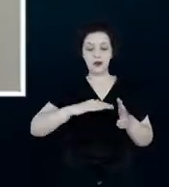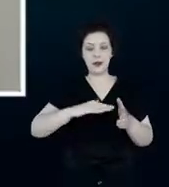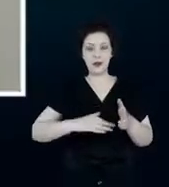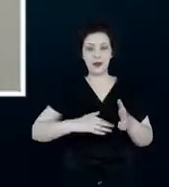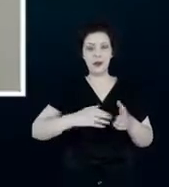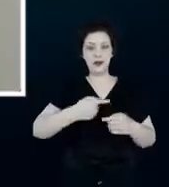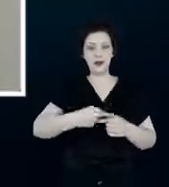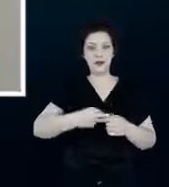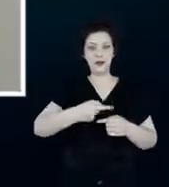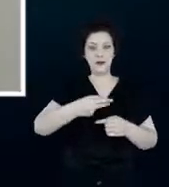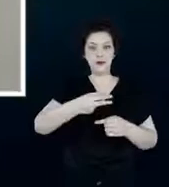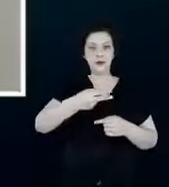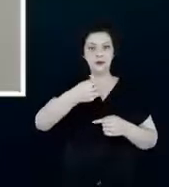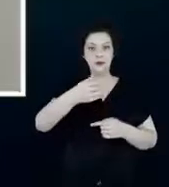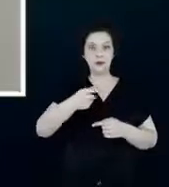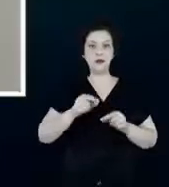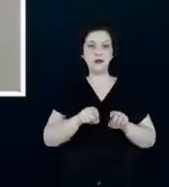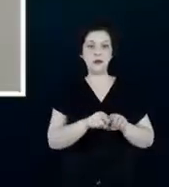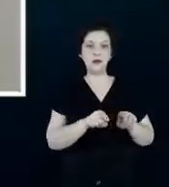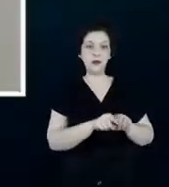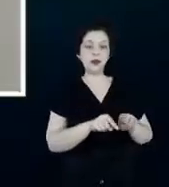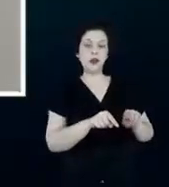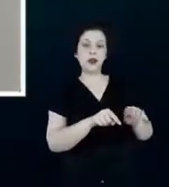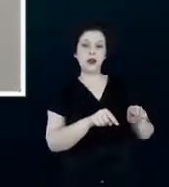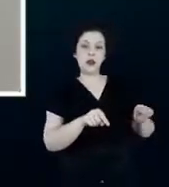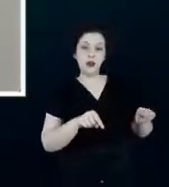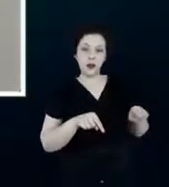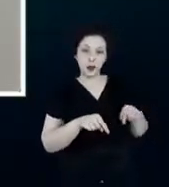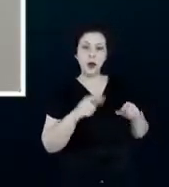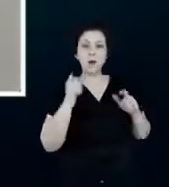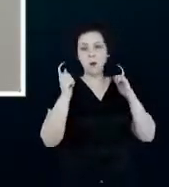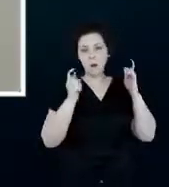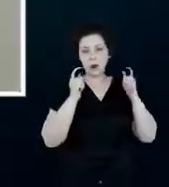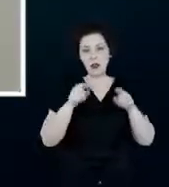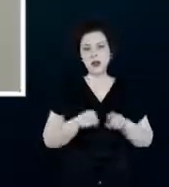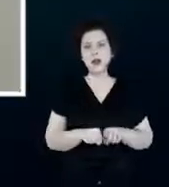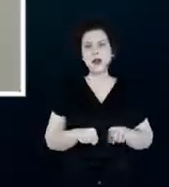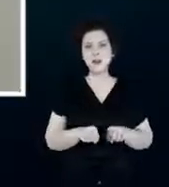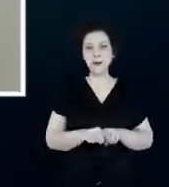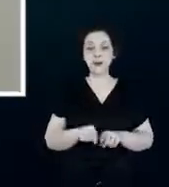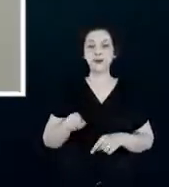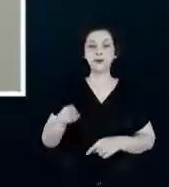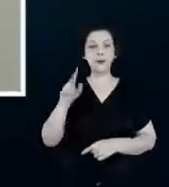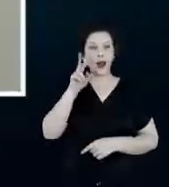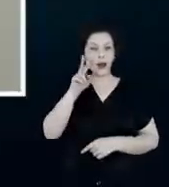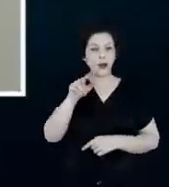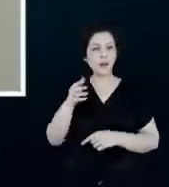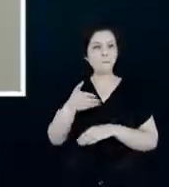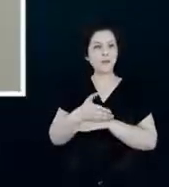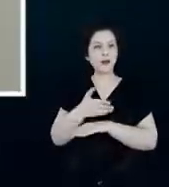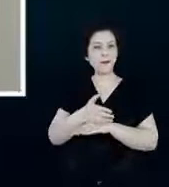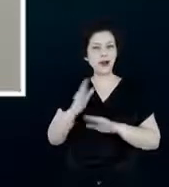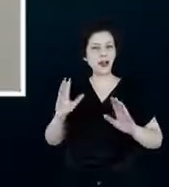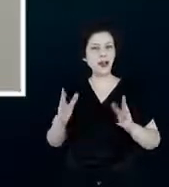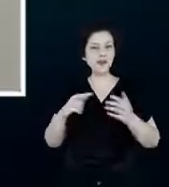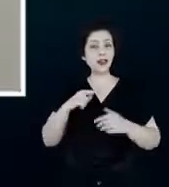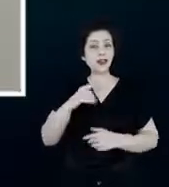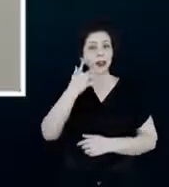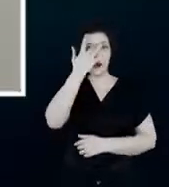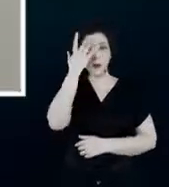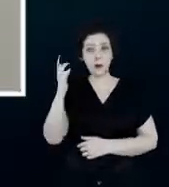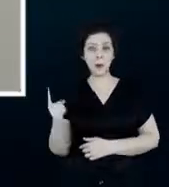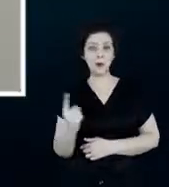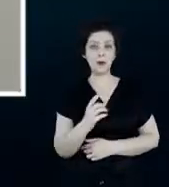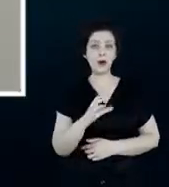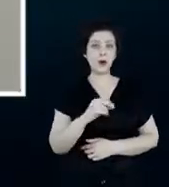e terras raras, né, deputado? É uma preocupação nossa também. Por outro lado, eu lembro de ter participado de um evento que estava uma pessoa da Copel falando de